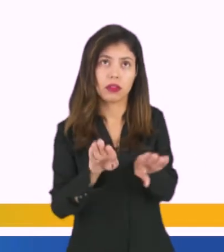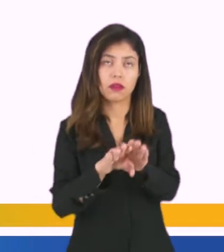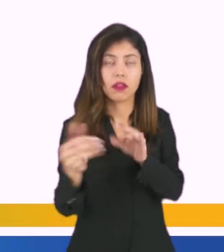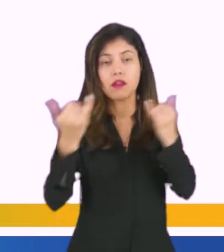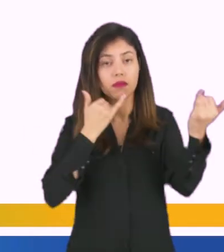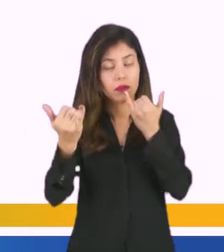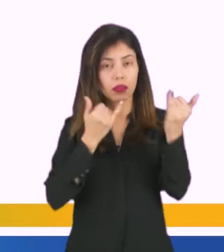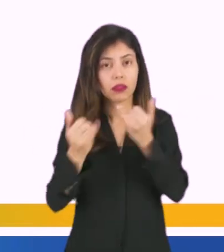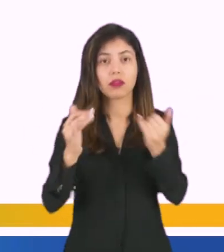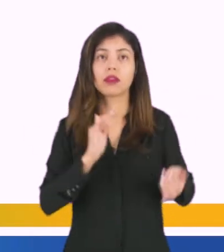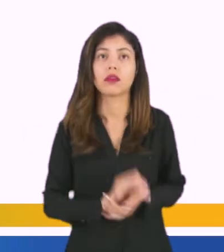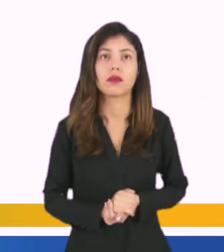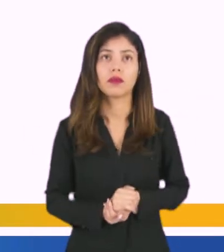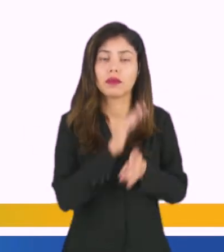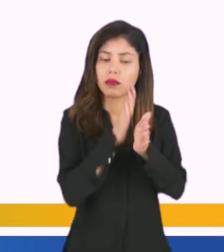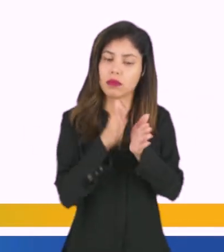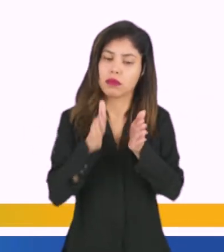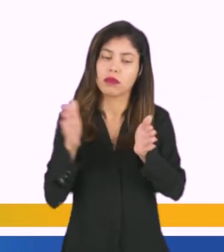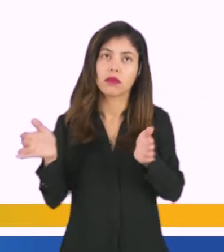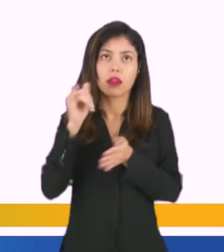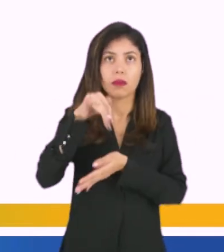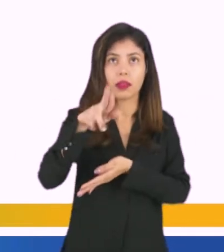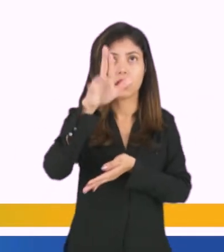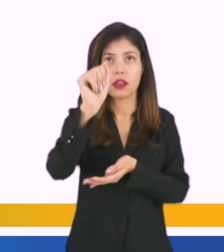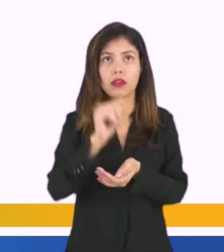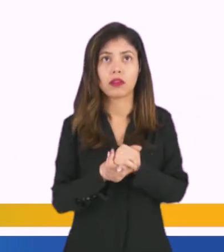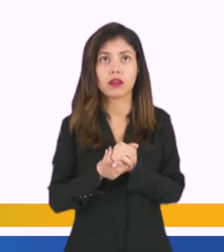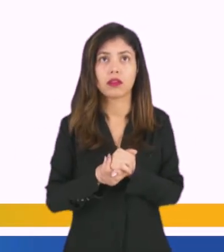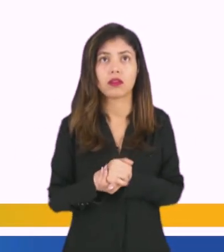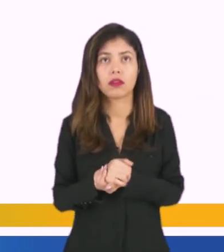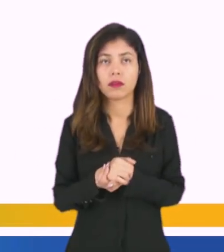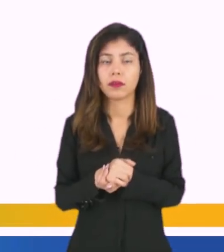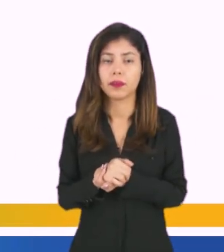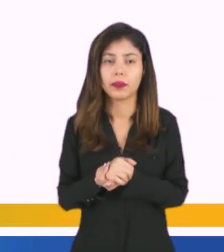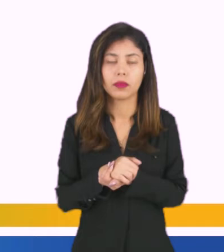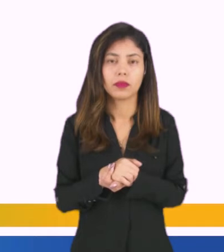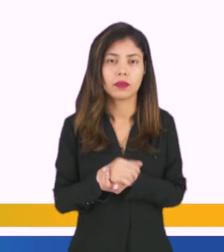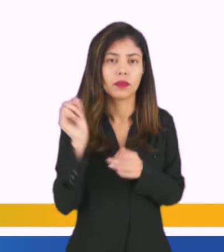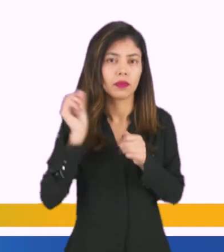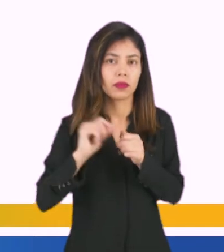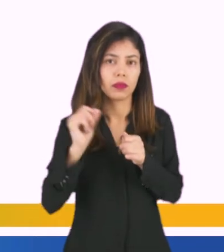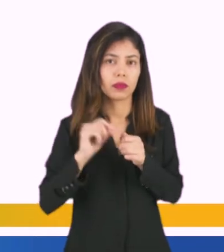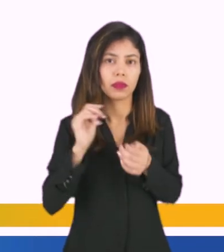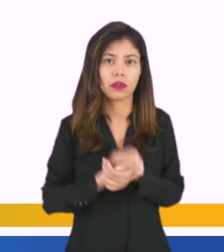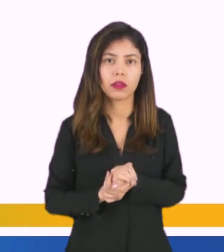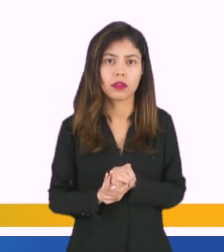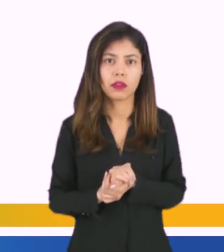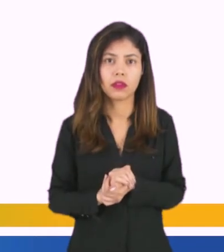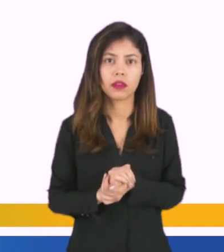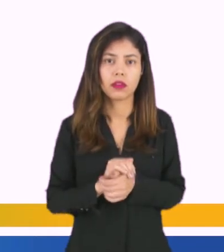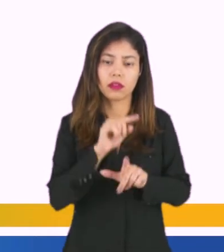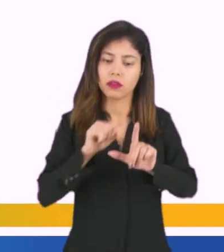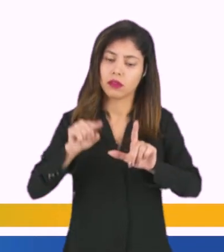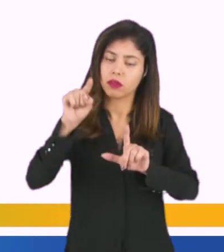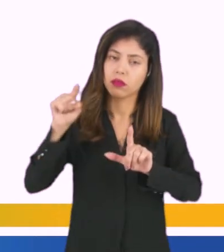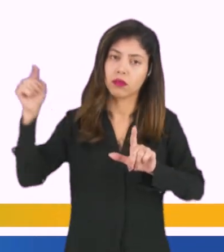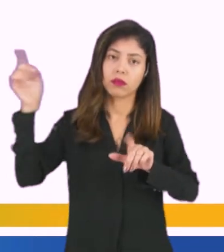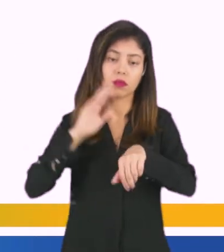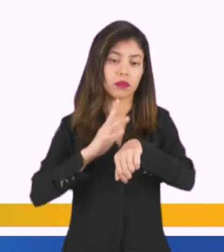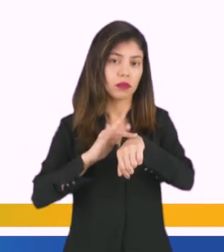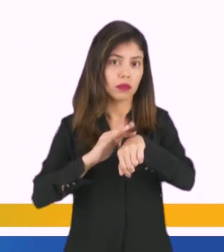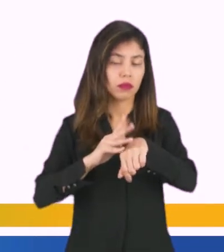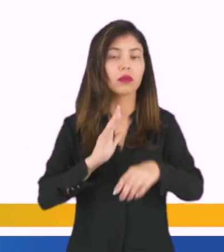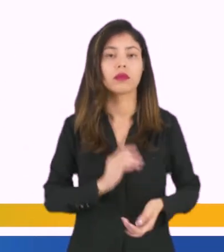fornecia informações para a Organização Mundial de Saúde, que fazia o levantamento, né, dos casos de